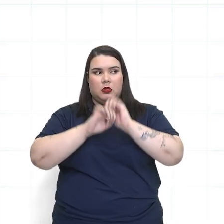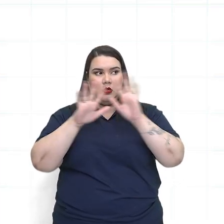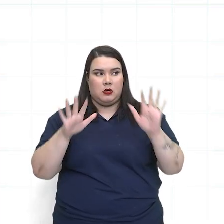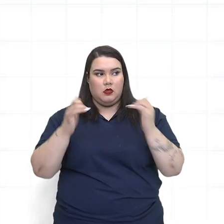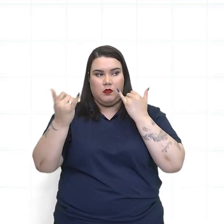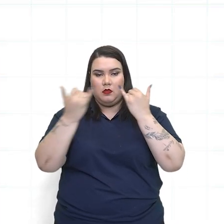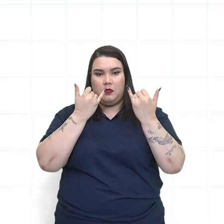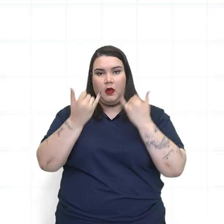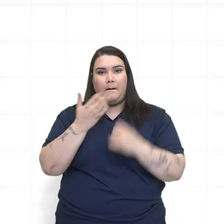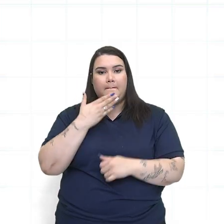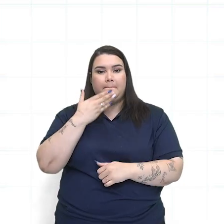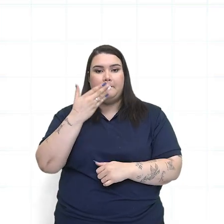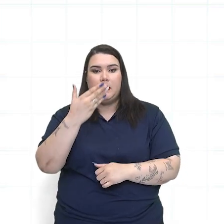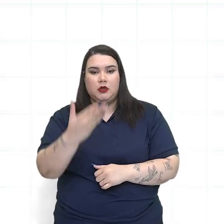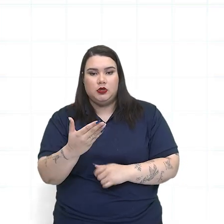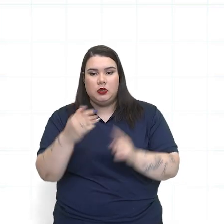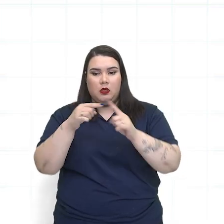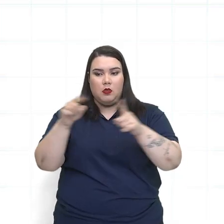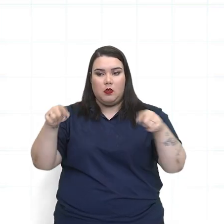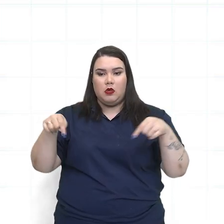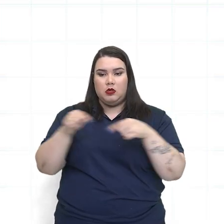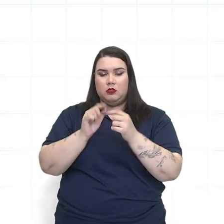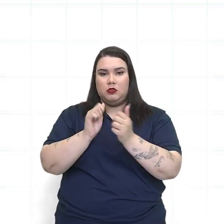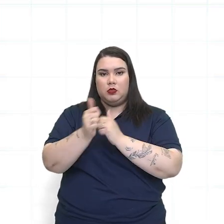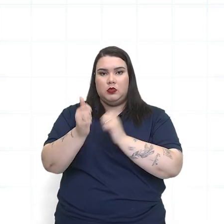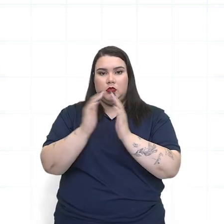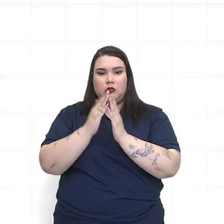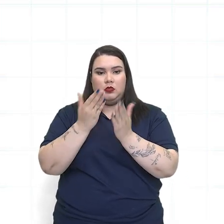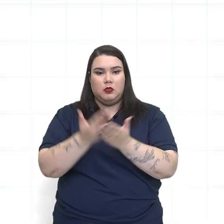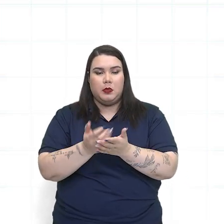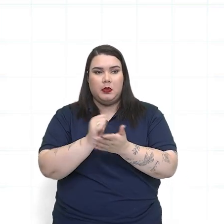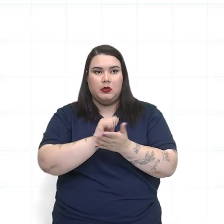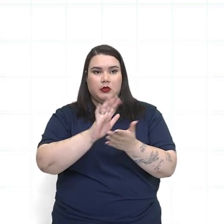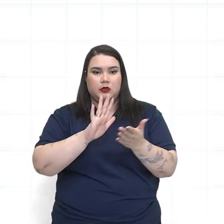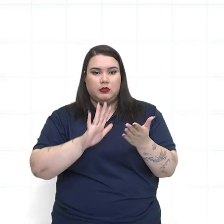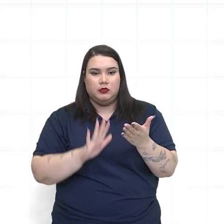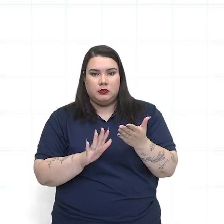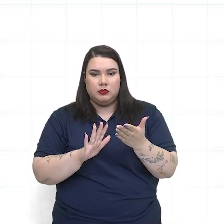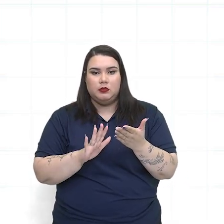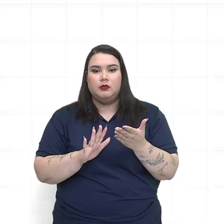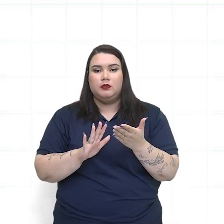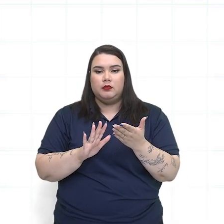estão pedindo a quadra da escola para uma atividade